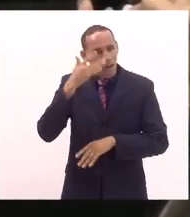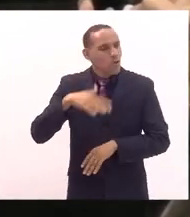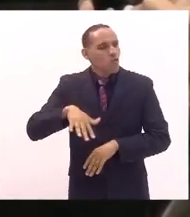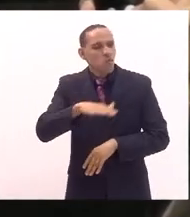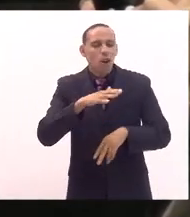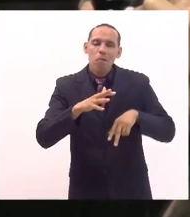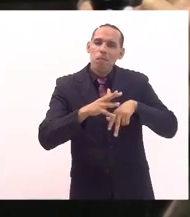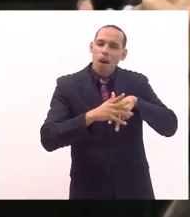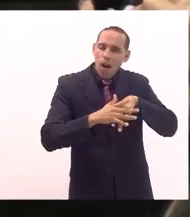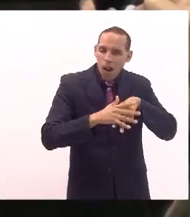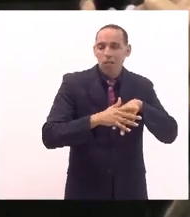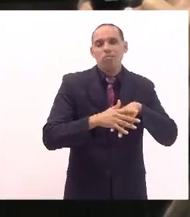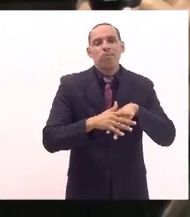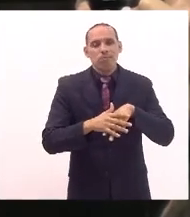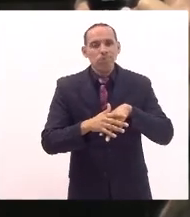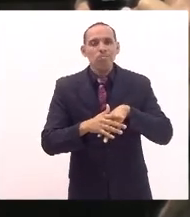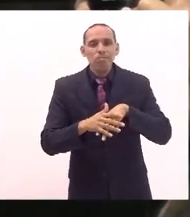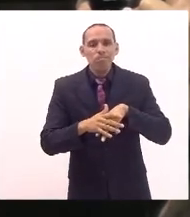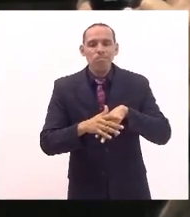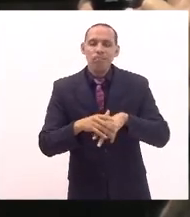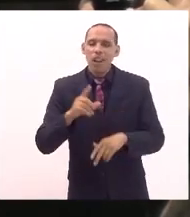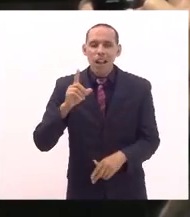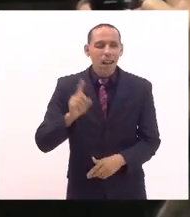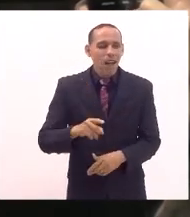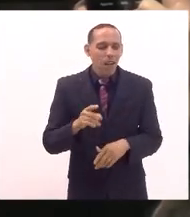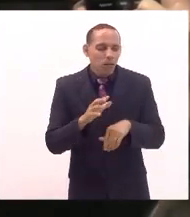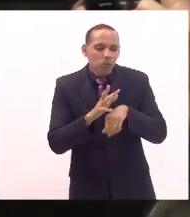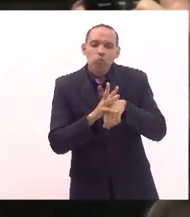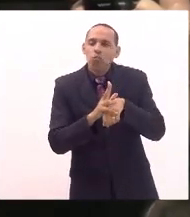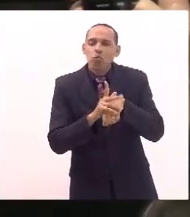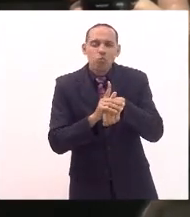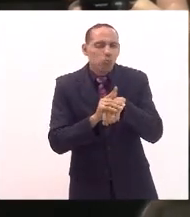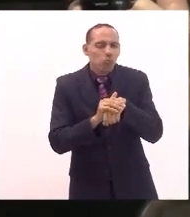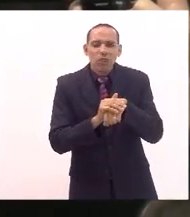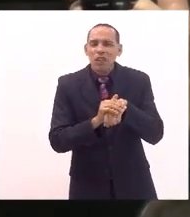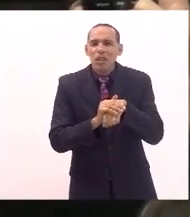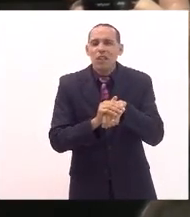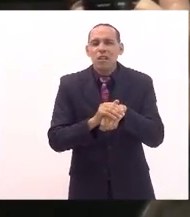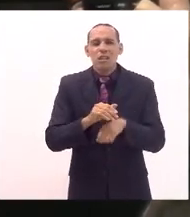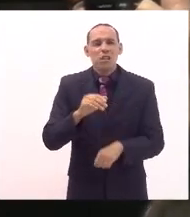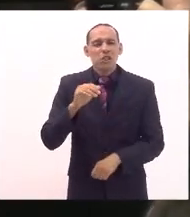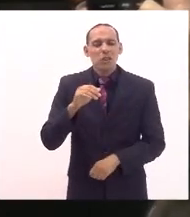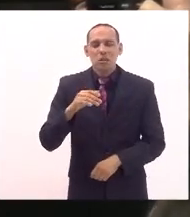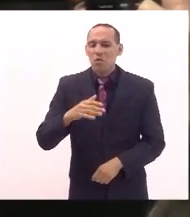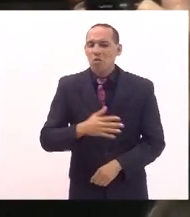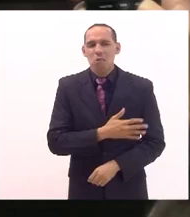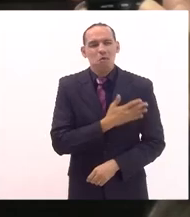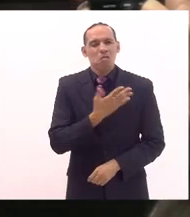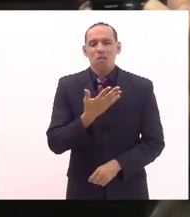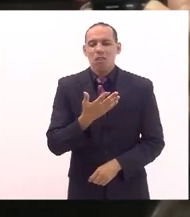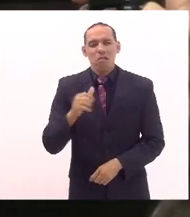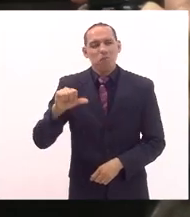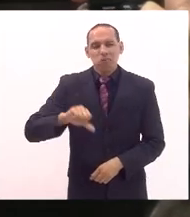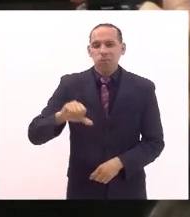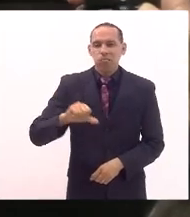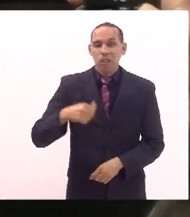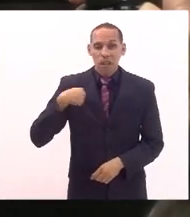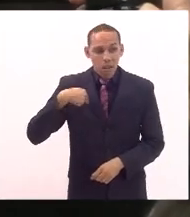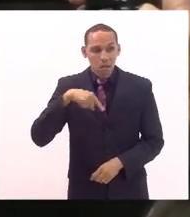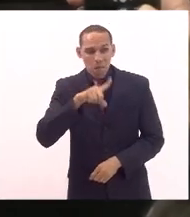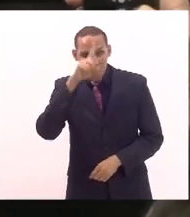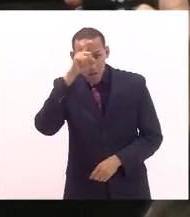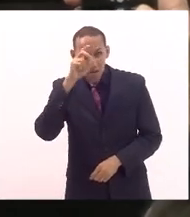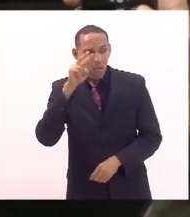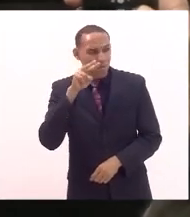deputado do papel é uma é uma doença é muito ruim eu fui ver eu fui no hospital